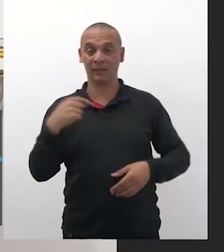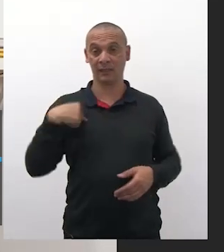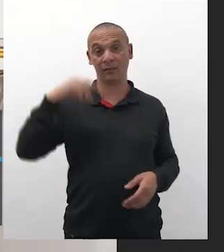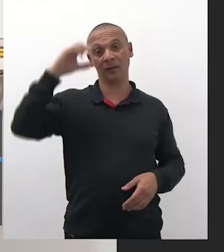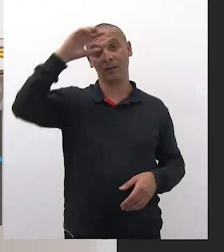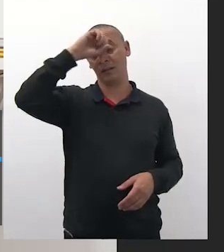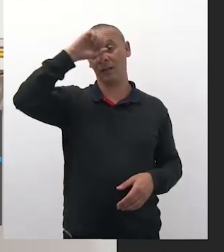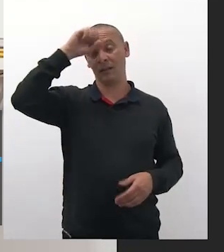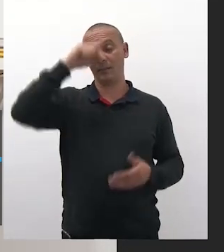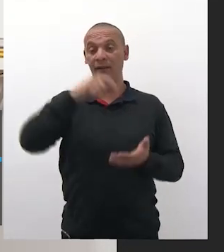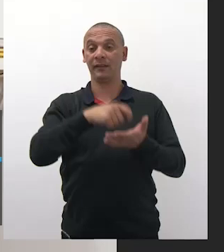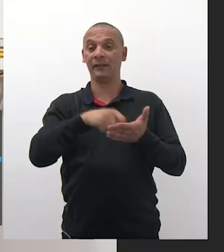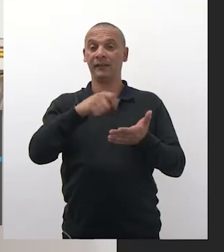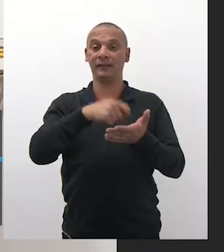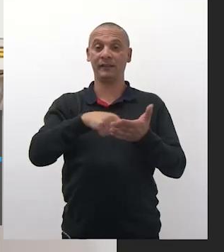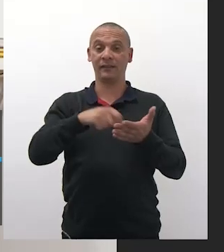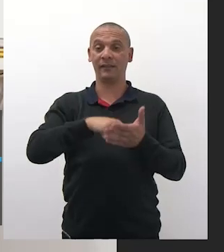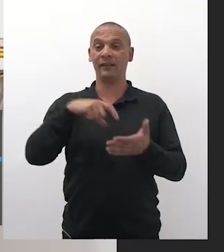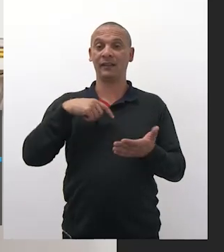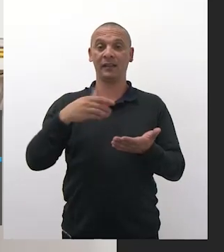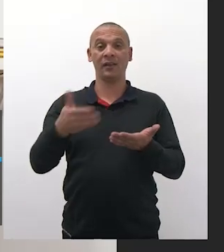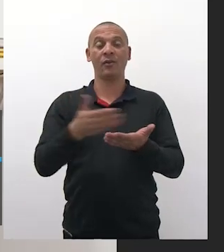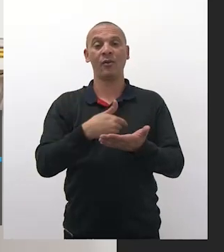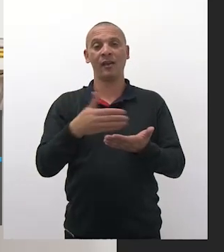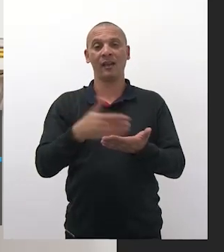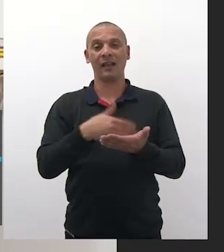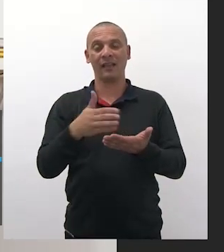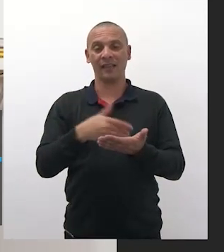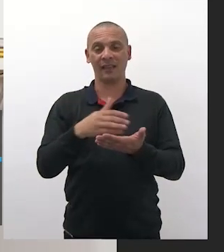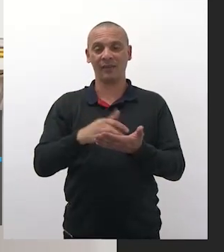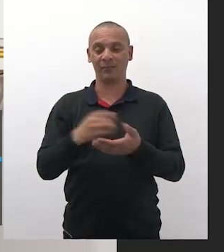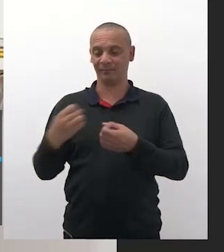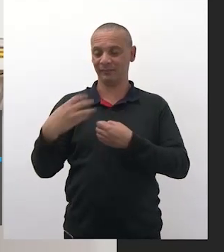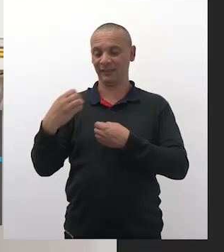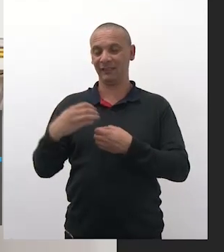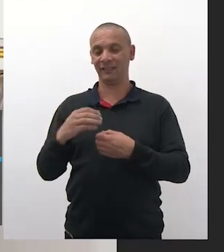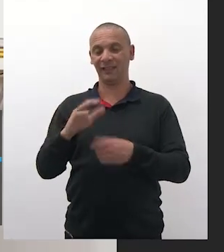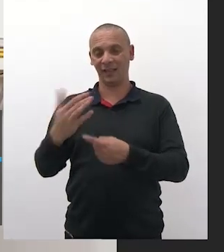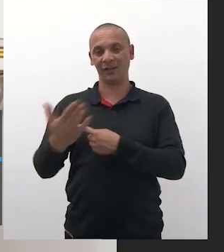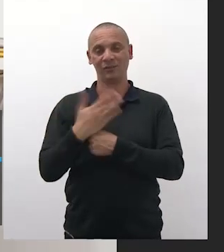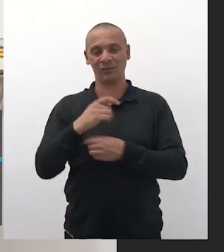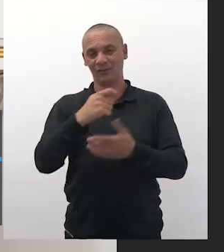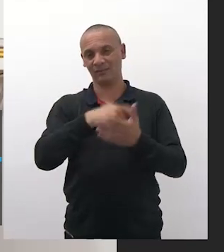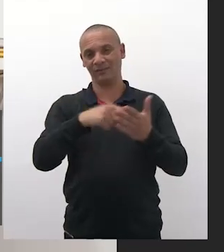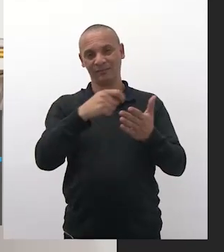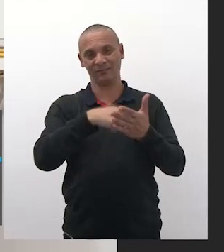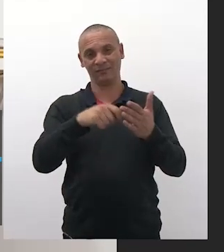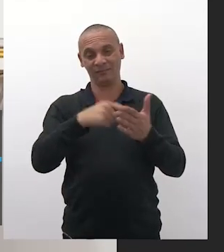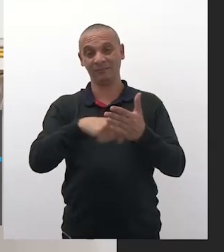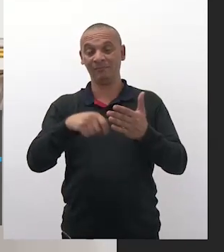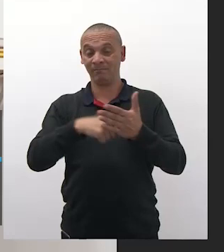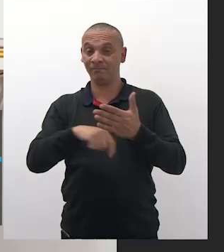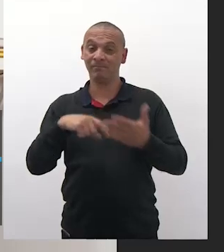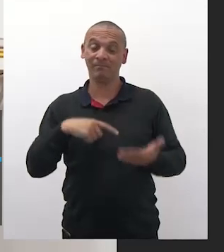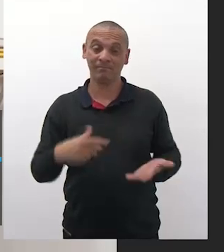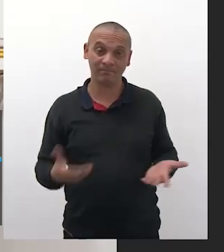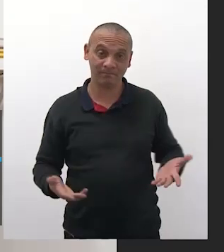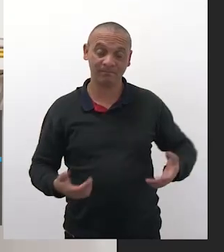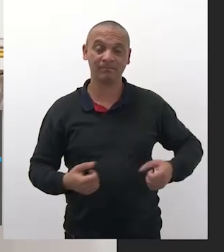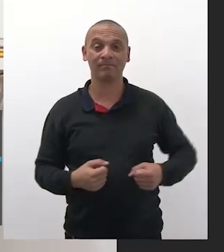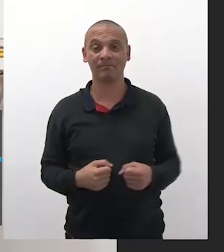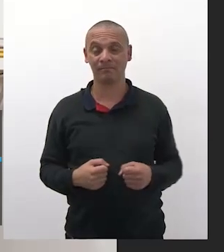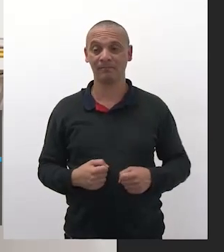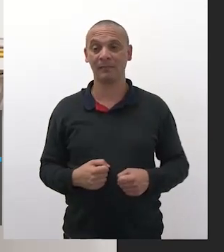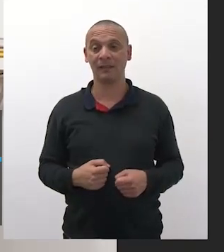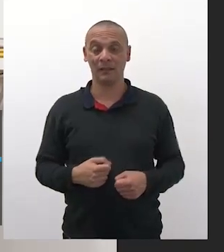escrever tinha um caderno de caligrafia, eu falei assim, para a primeira série não tinha ainda o caderno de